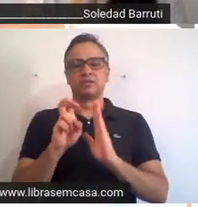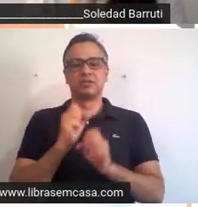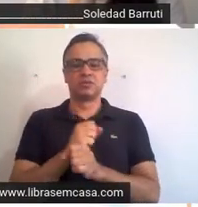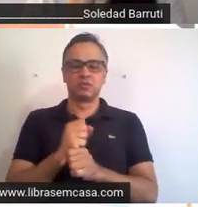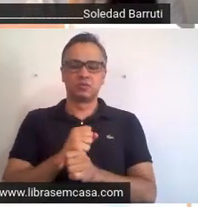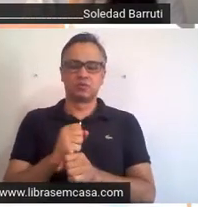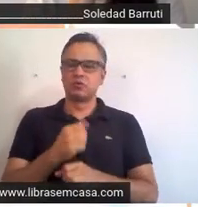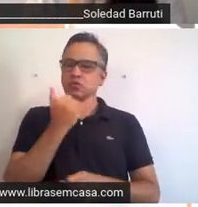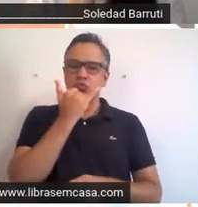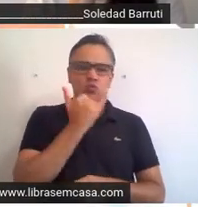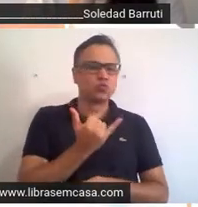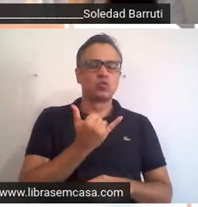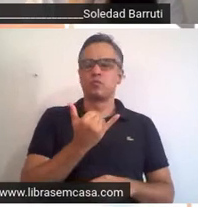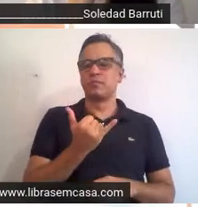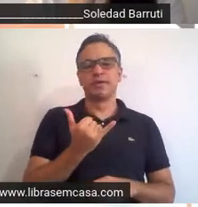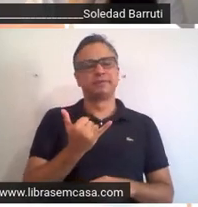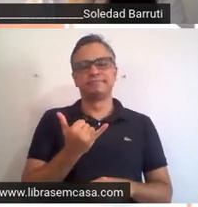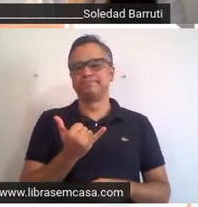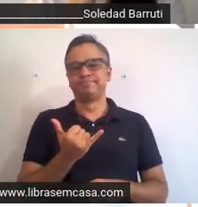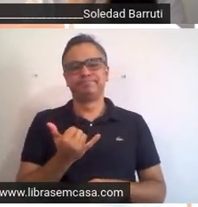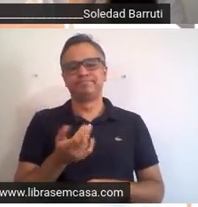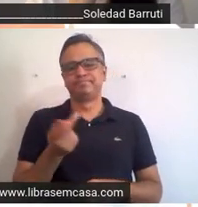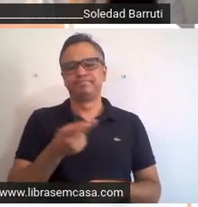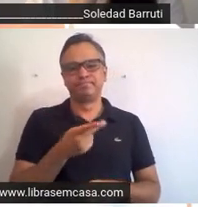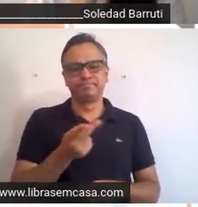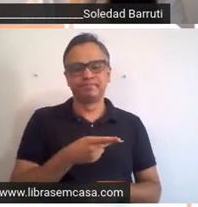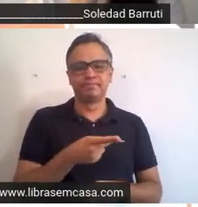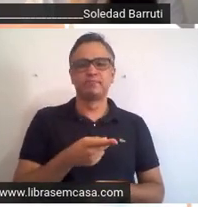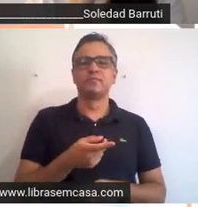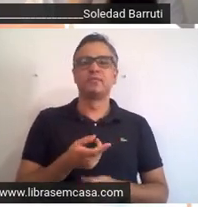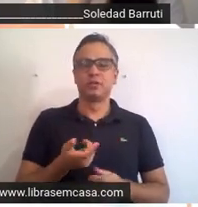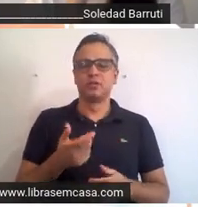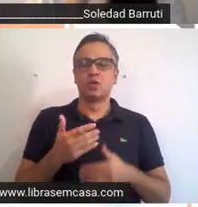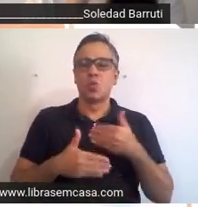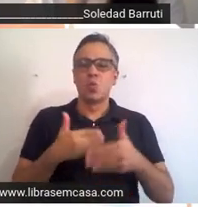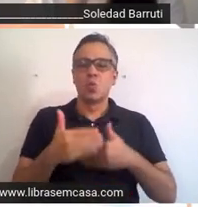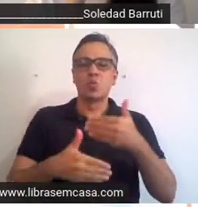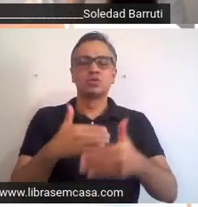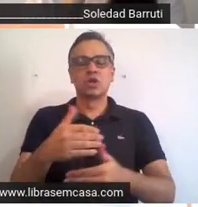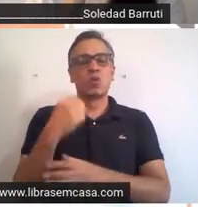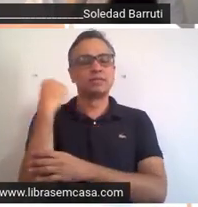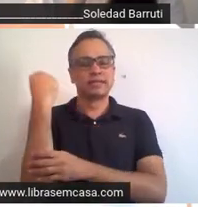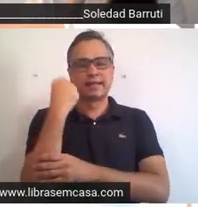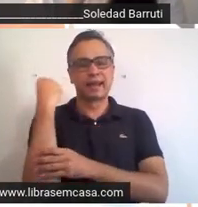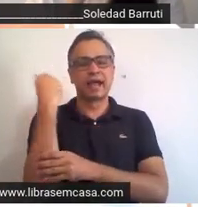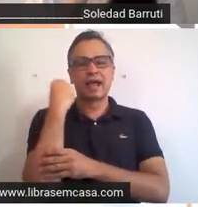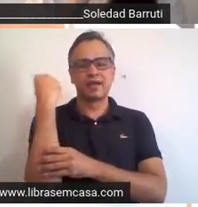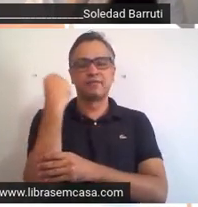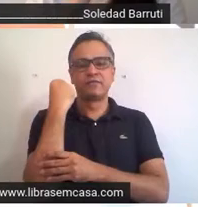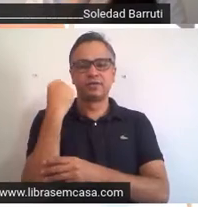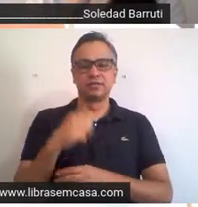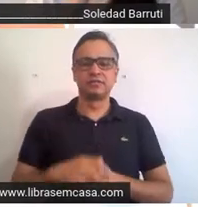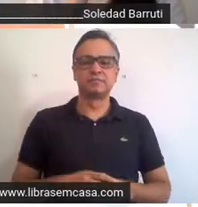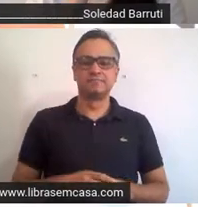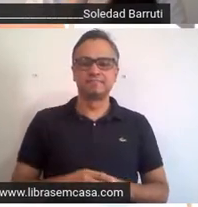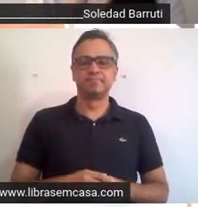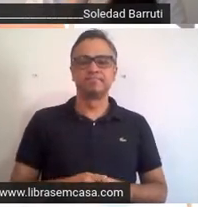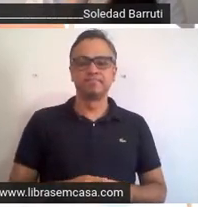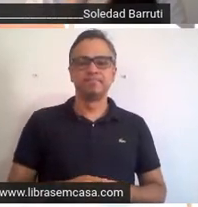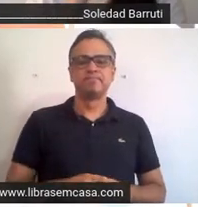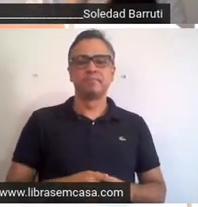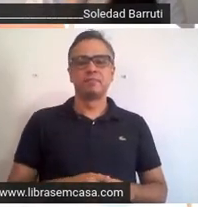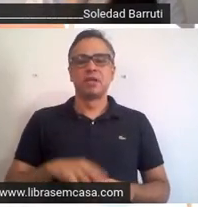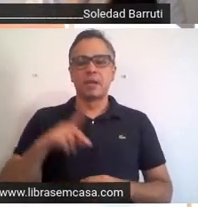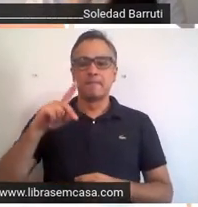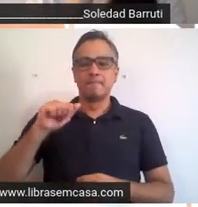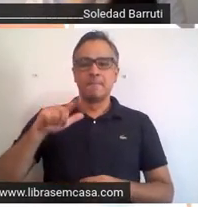suficiente, porque as consequências desse retrocesso, elas são muito graves. E, por exemplo, essa dimensão temporal